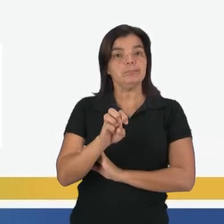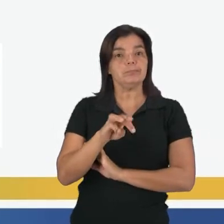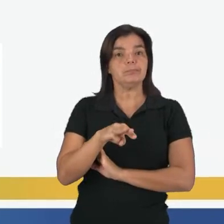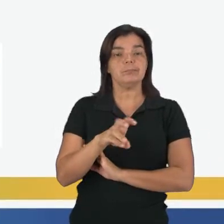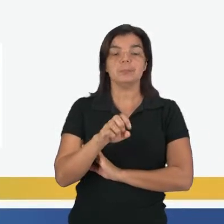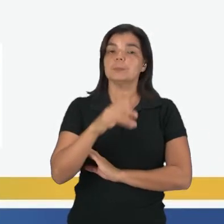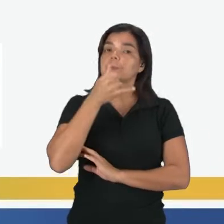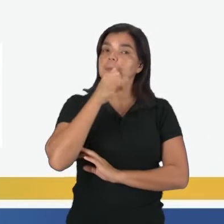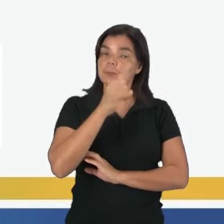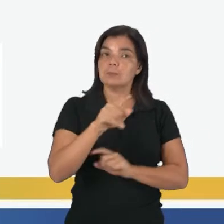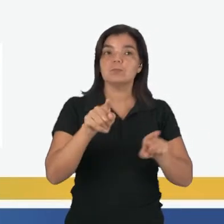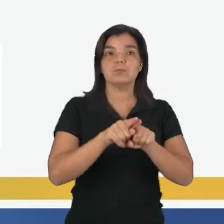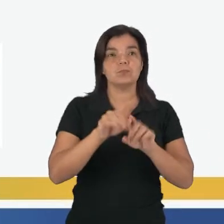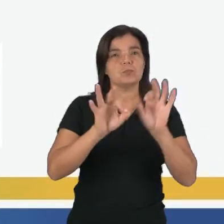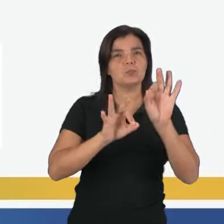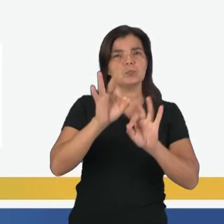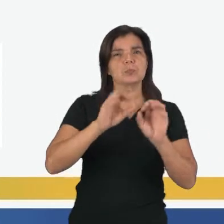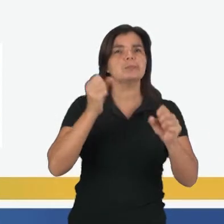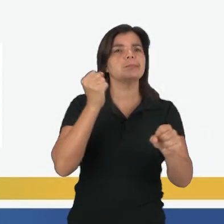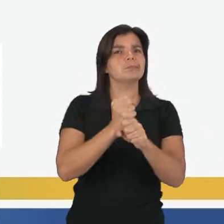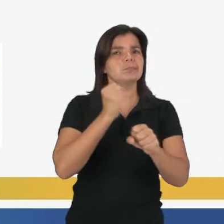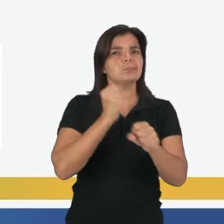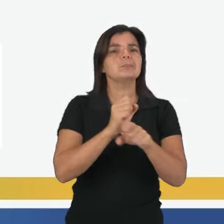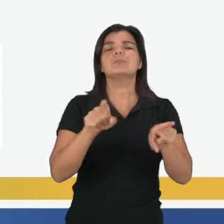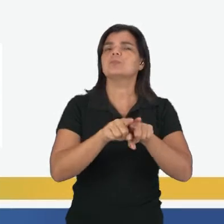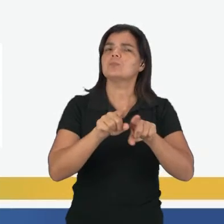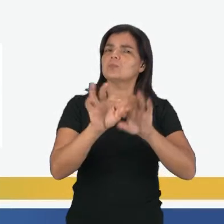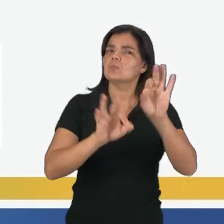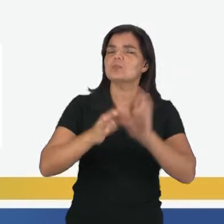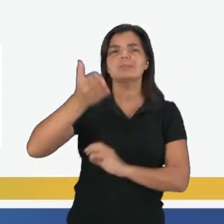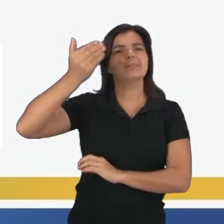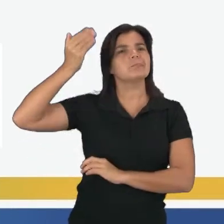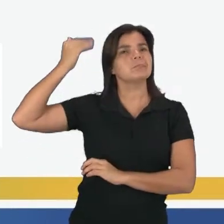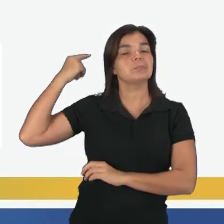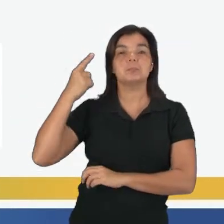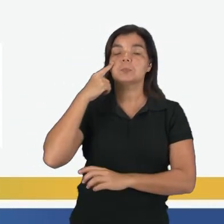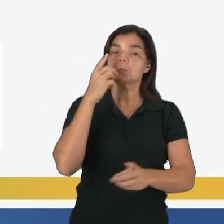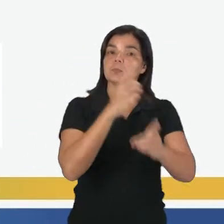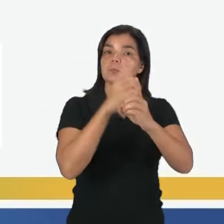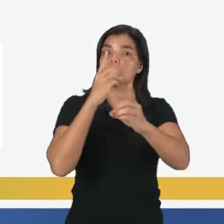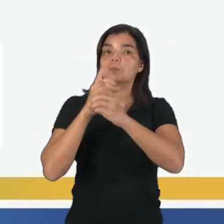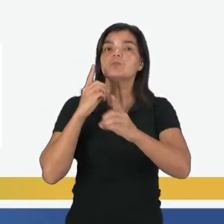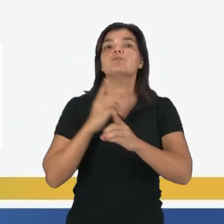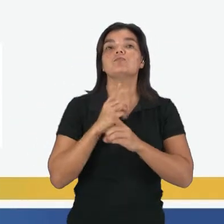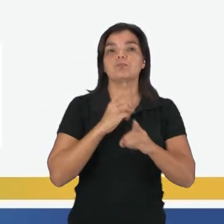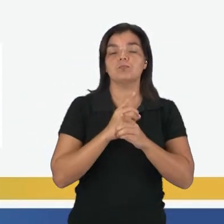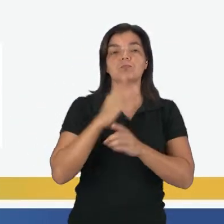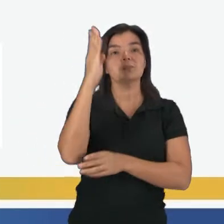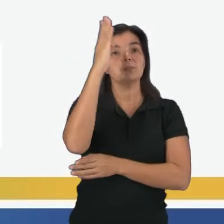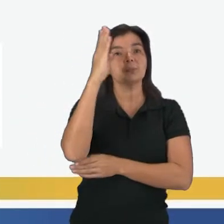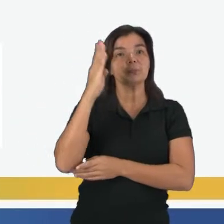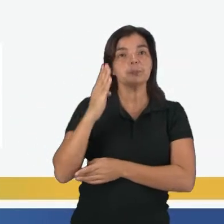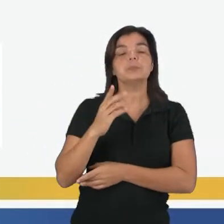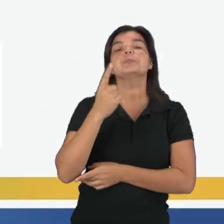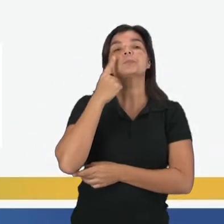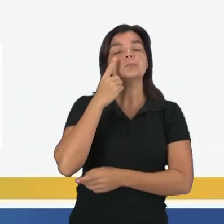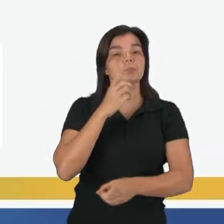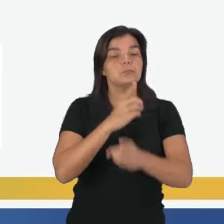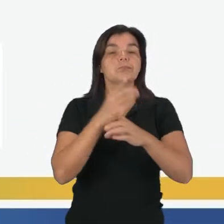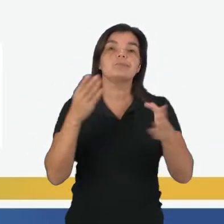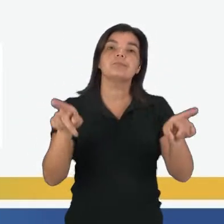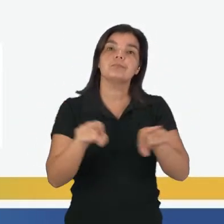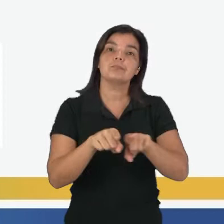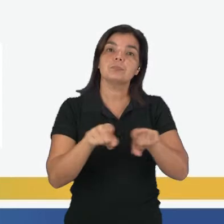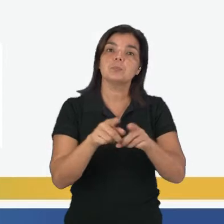nesse formato aí antigo, ainda é possível você encontrar em muitas propriedades pelo Brasil afora,